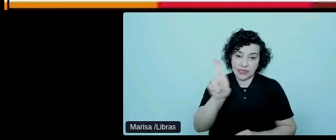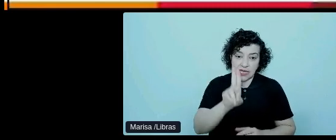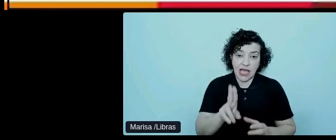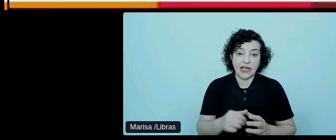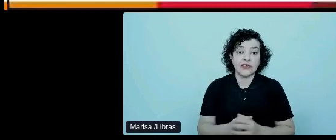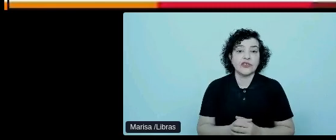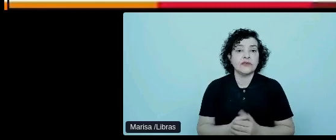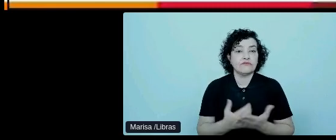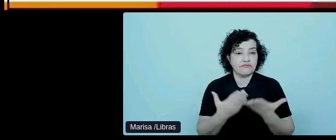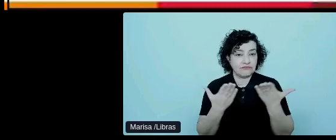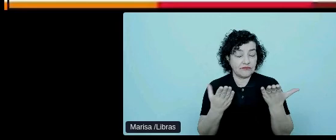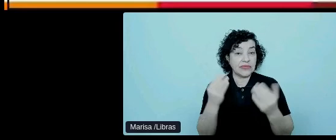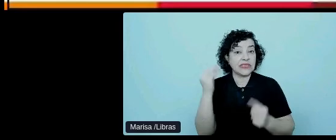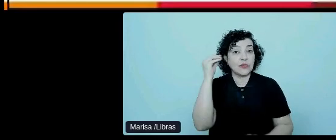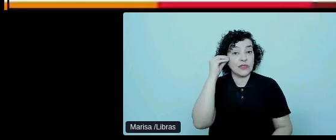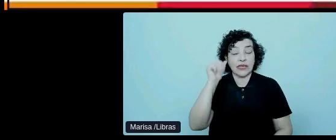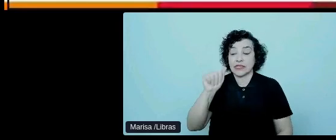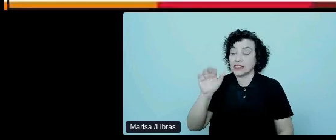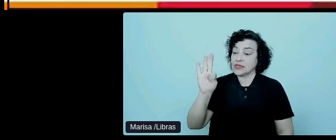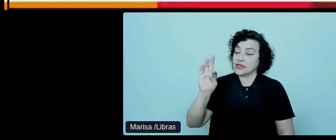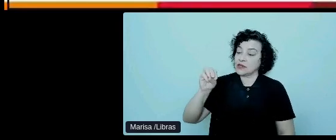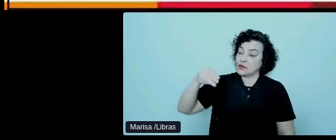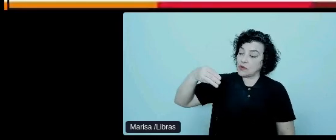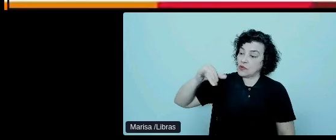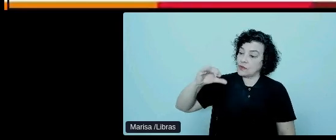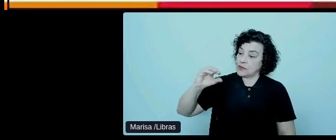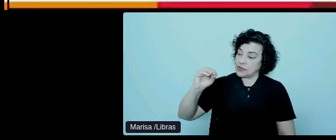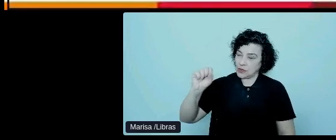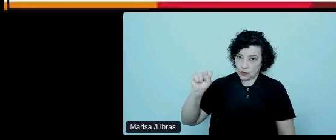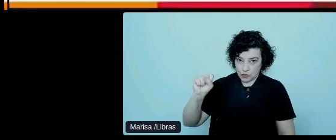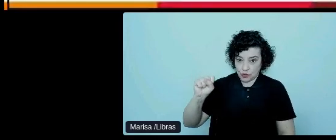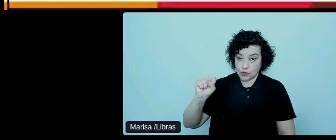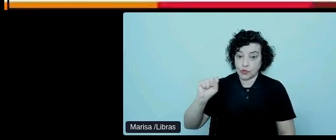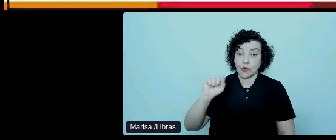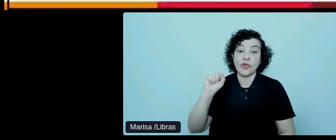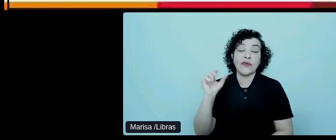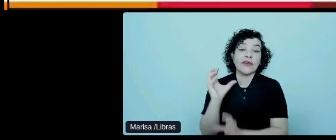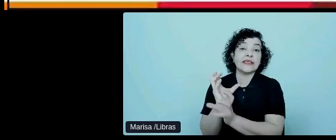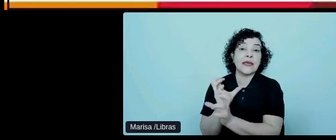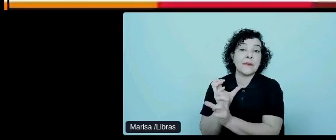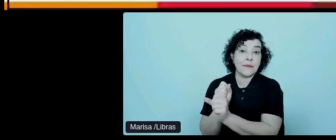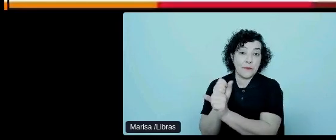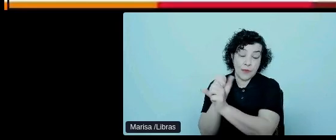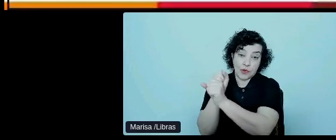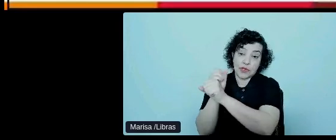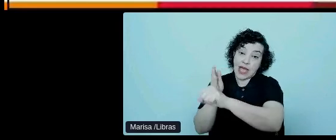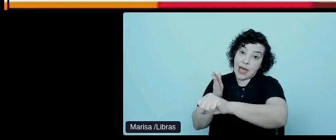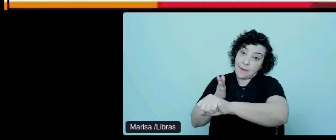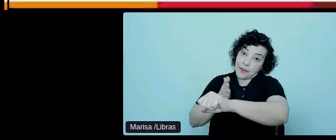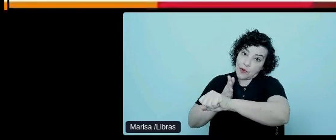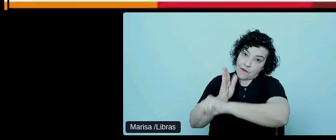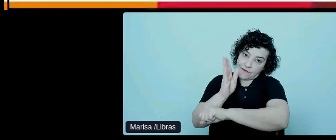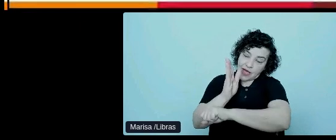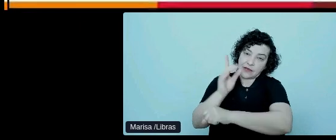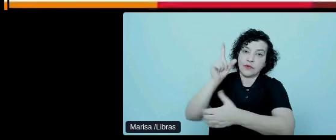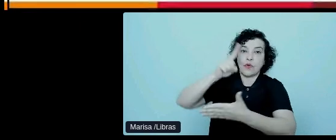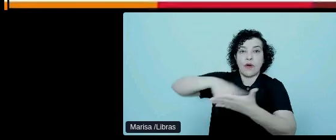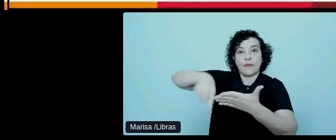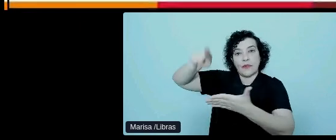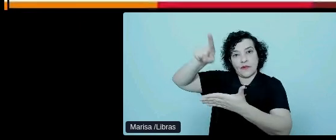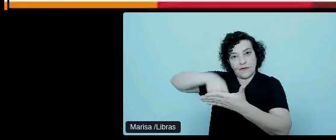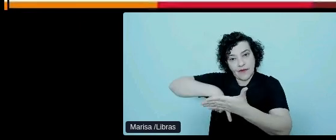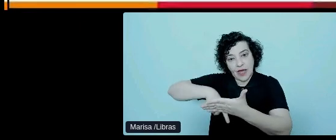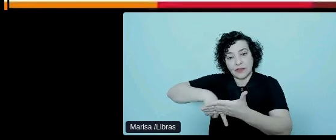esses são os testes atômicos. Eles vão ser pontuados sempre em aprovado e reprovados. Ele vai ter